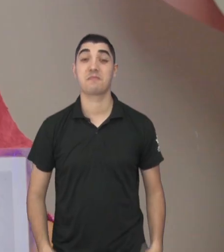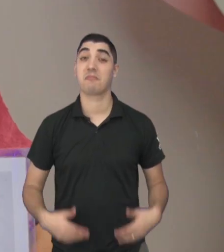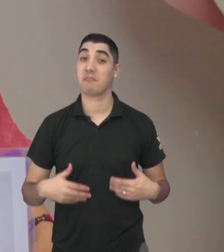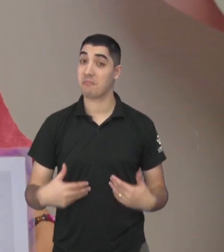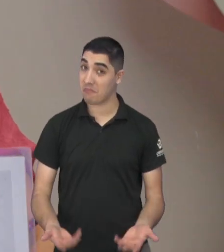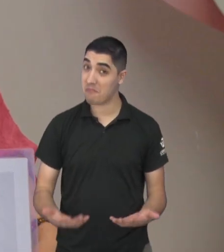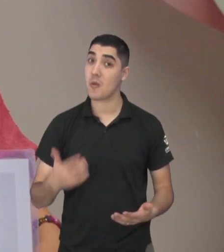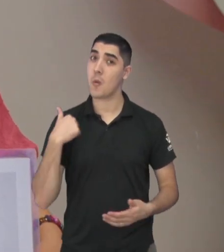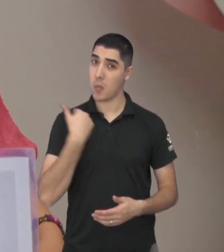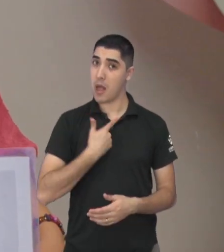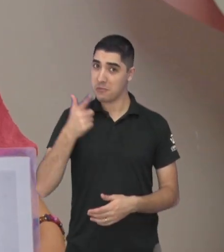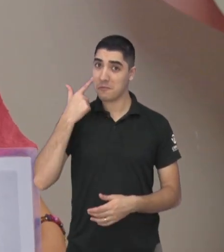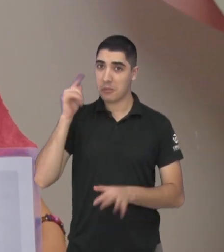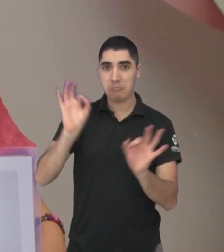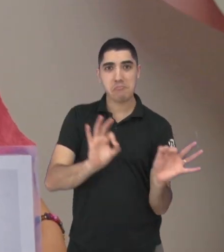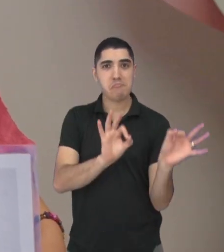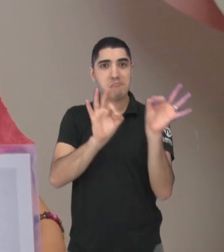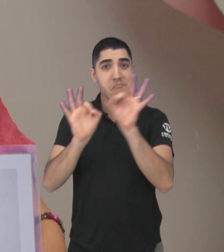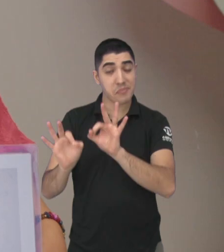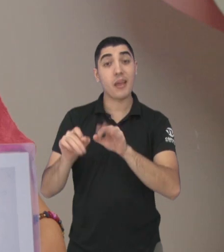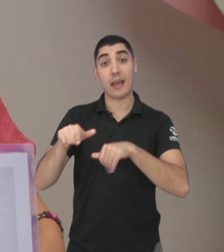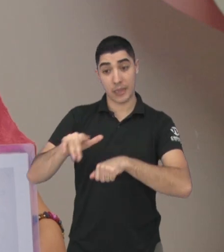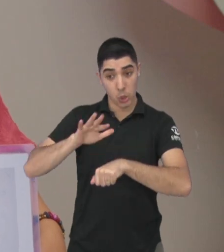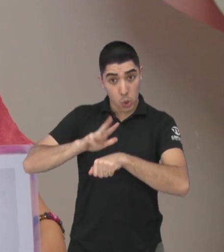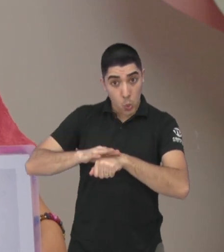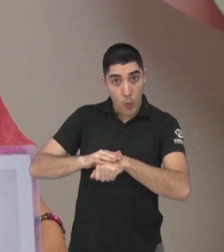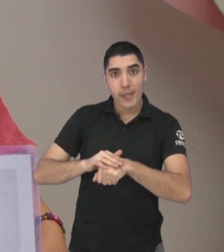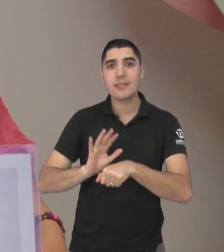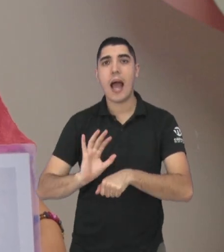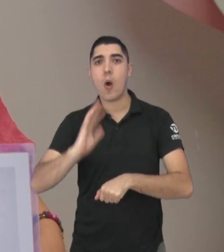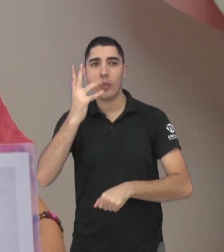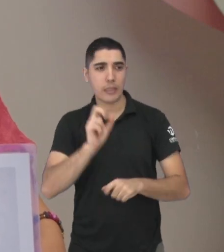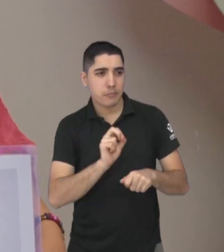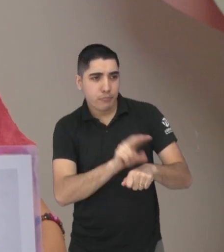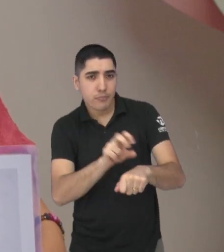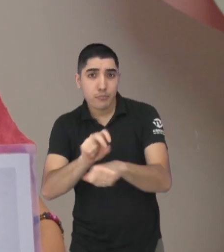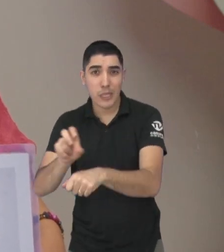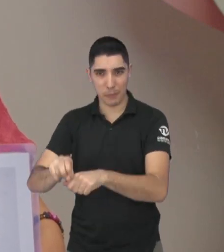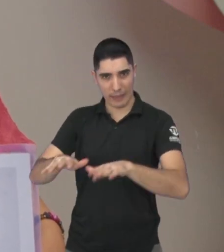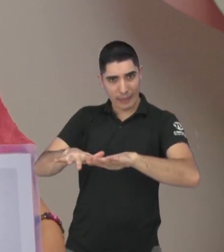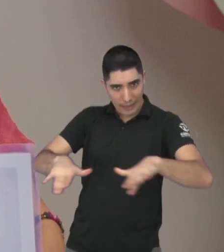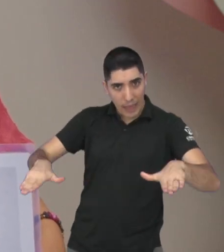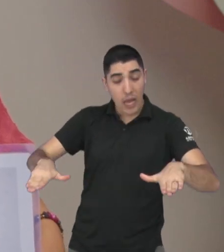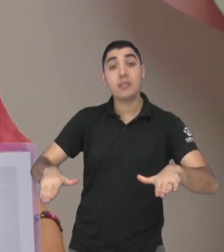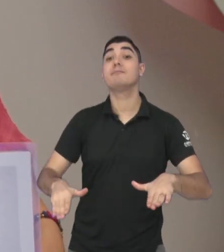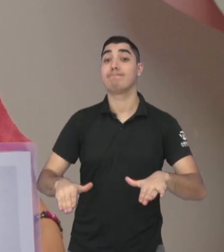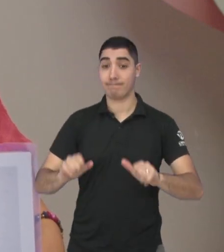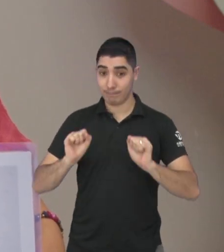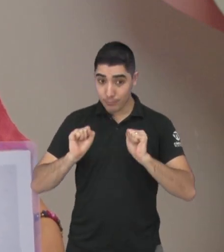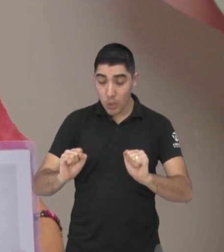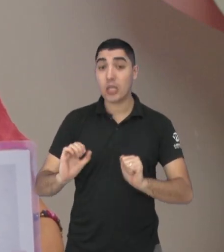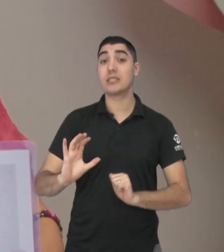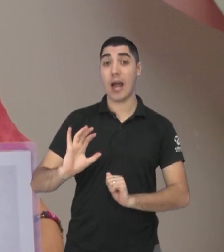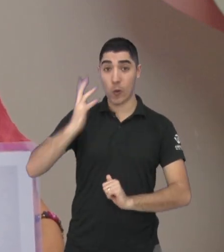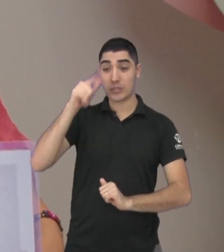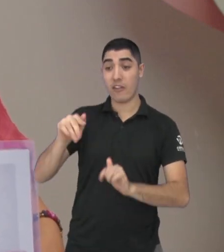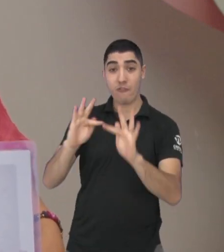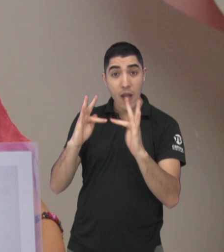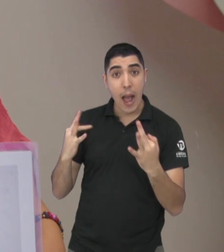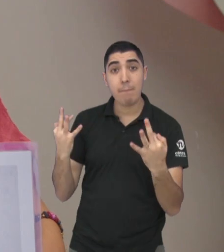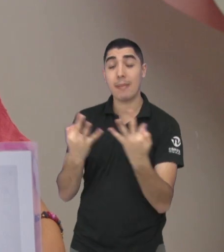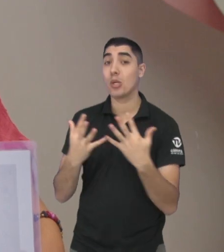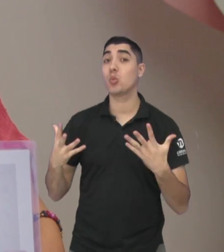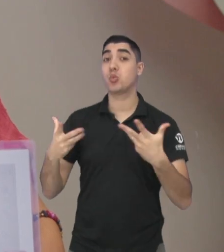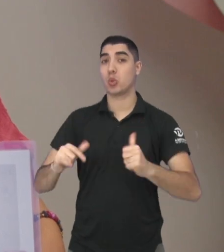Como a gente acompanhou na reportagem, doenças infecciosas infantis causam um transtorno para toda a